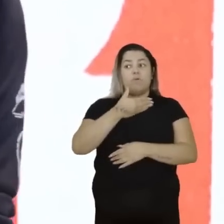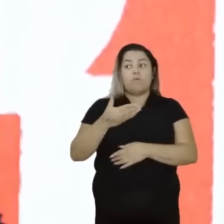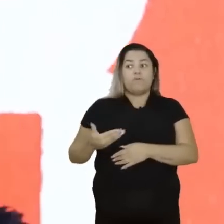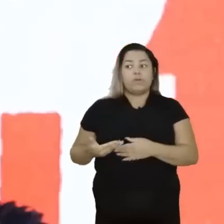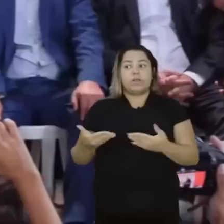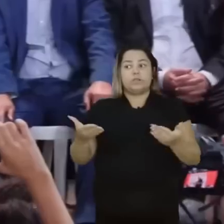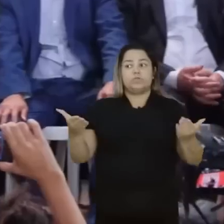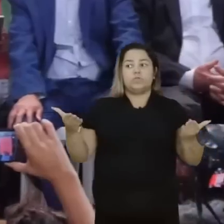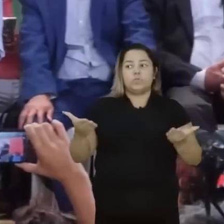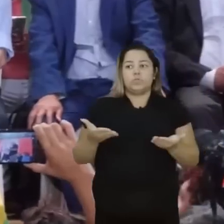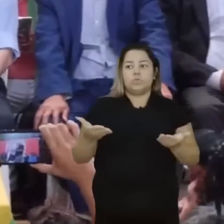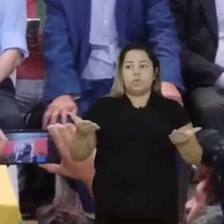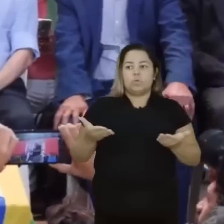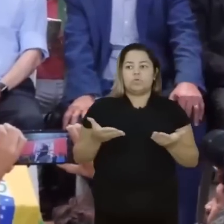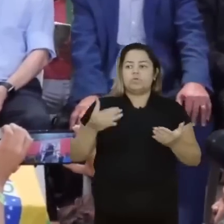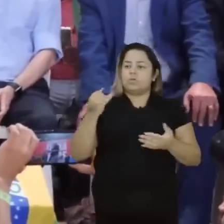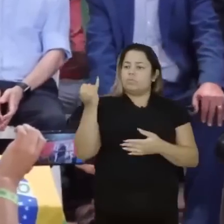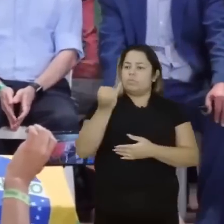muito importante.